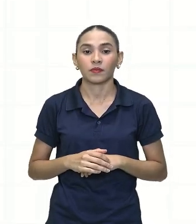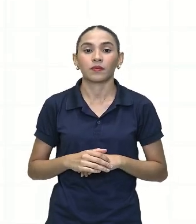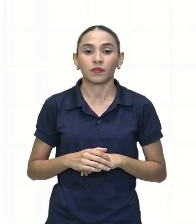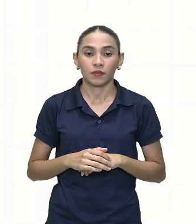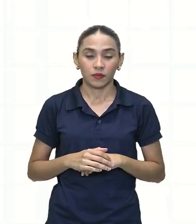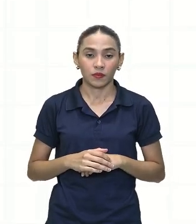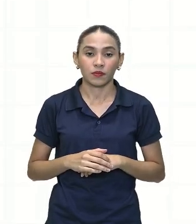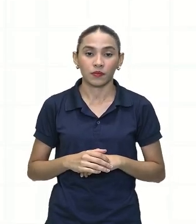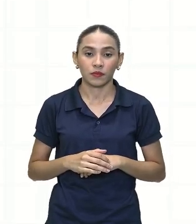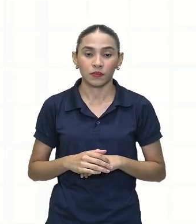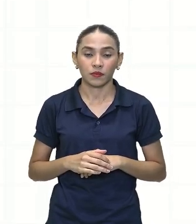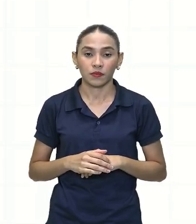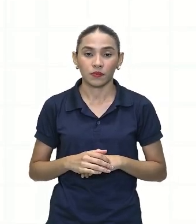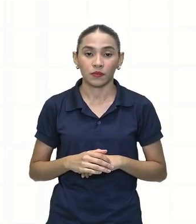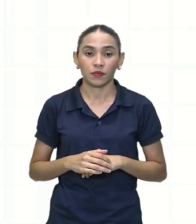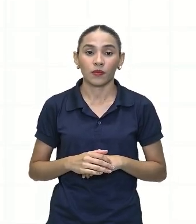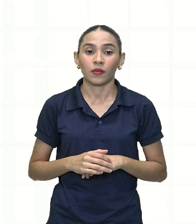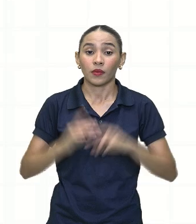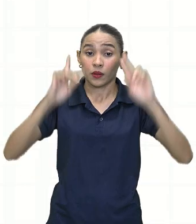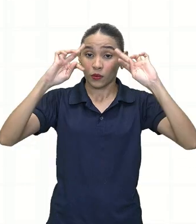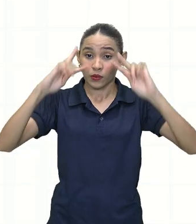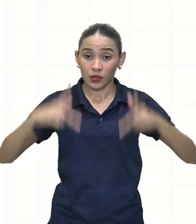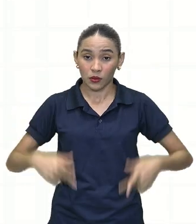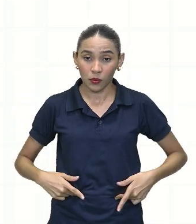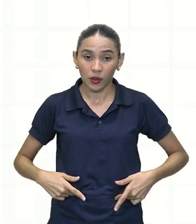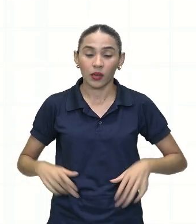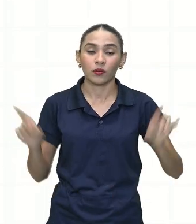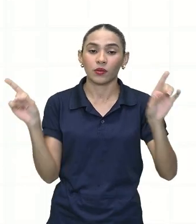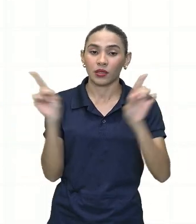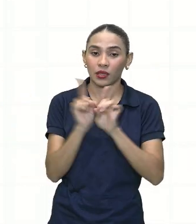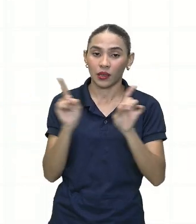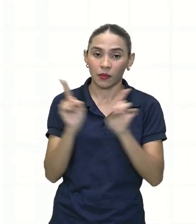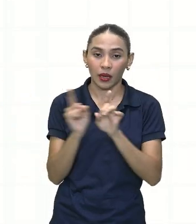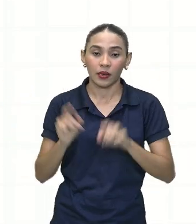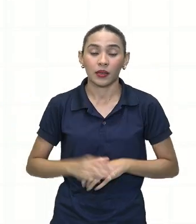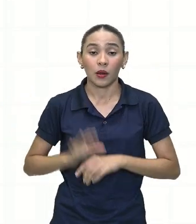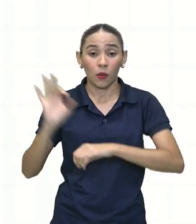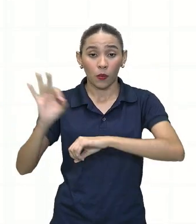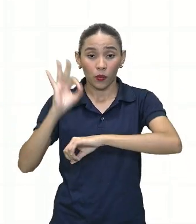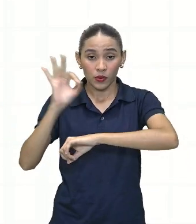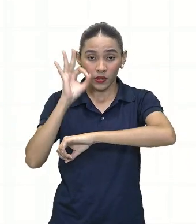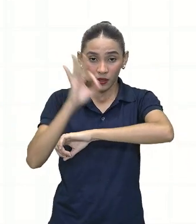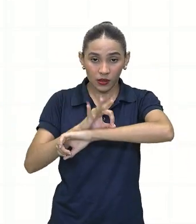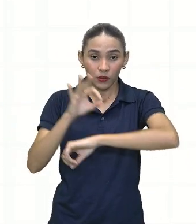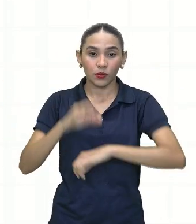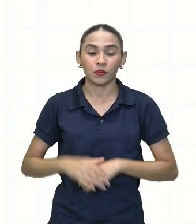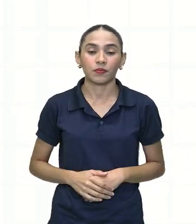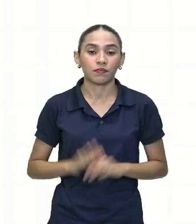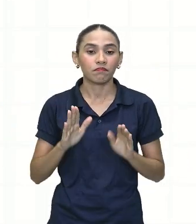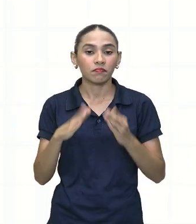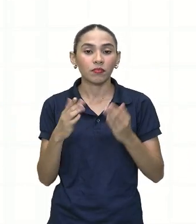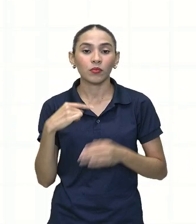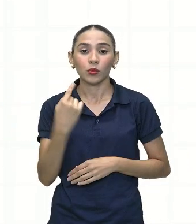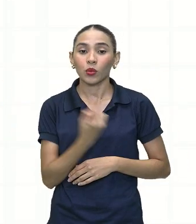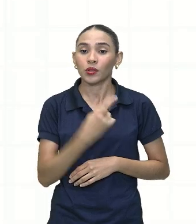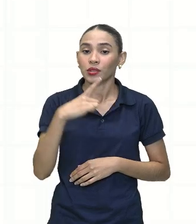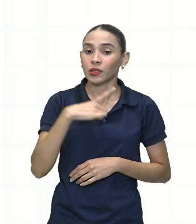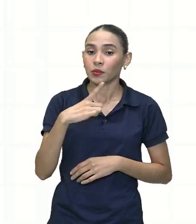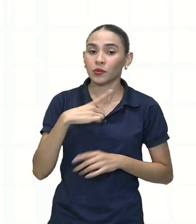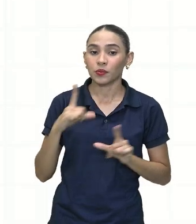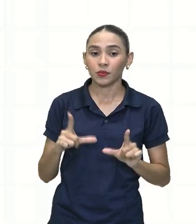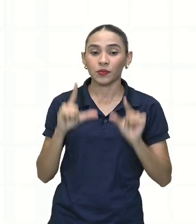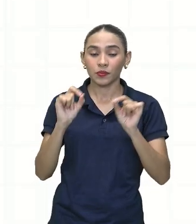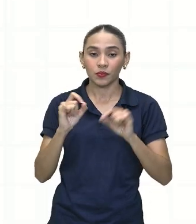envolvimento tanto do ser humano quanto do mosquito, né? Então, nós temos aí